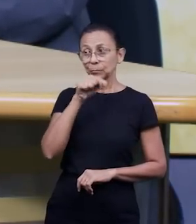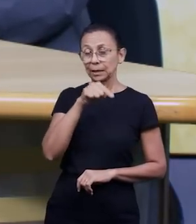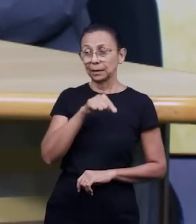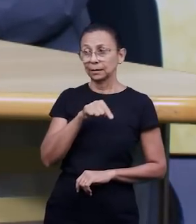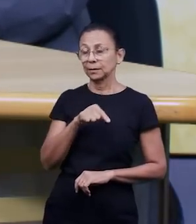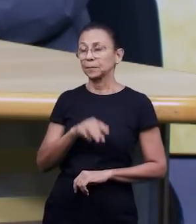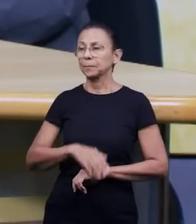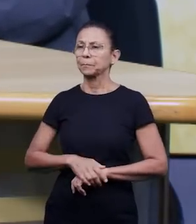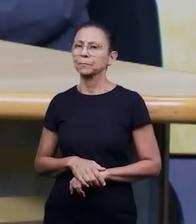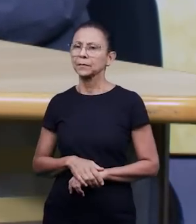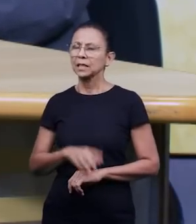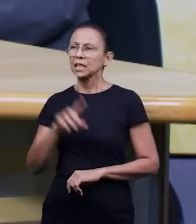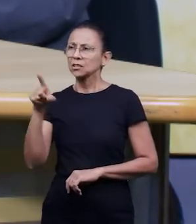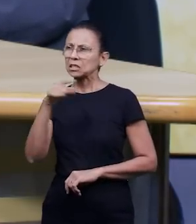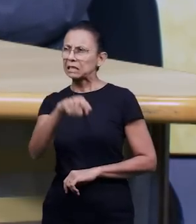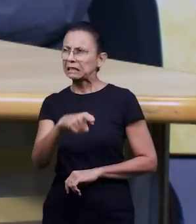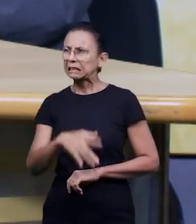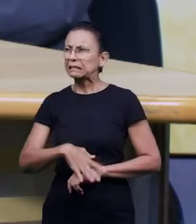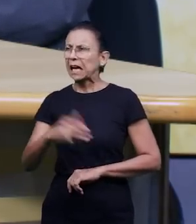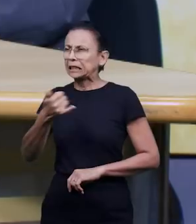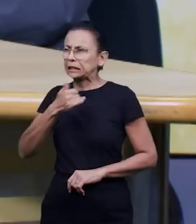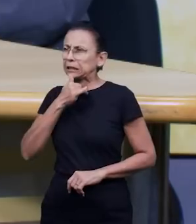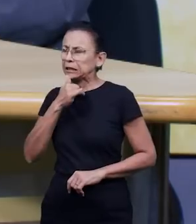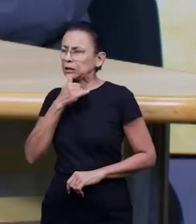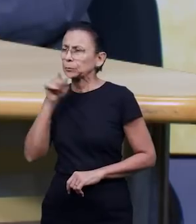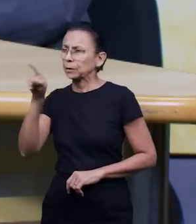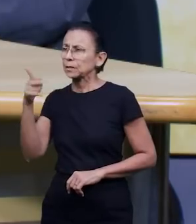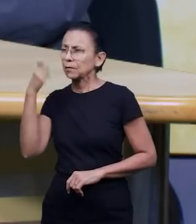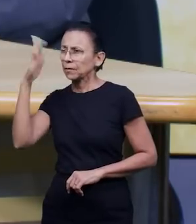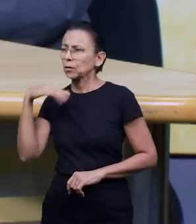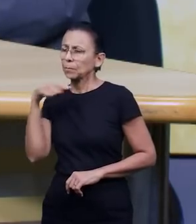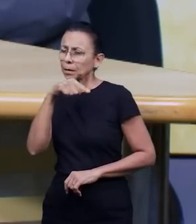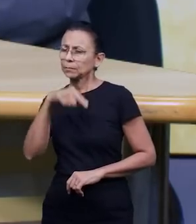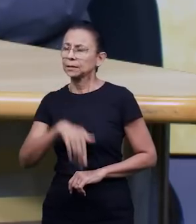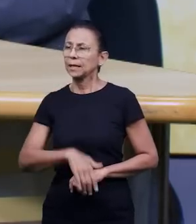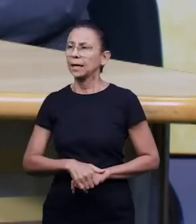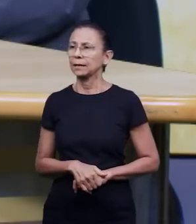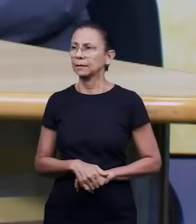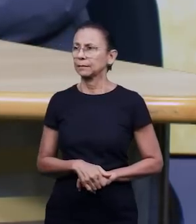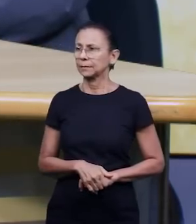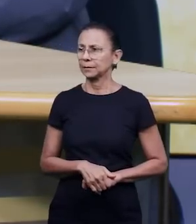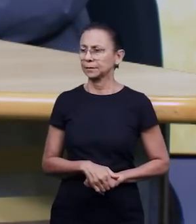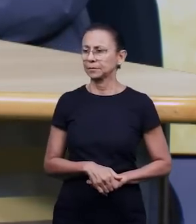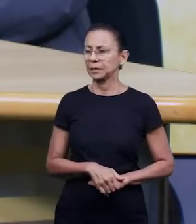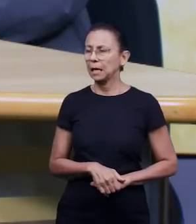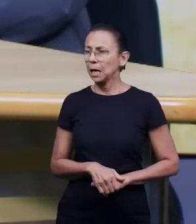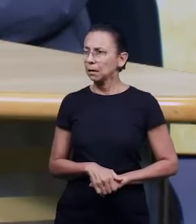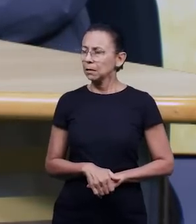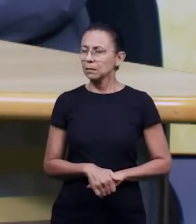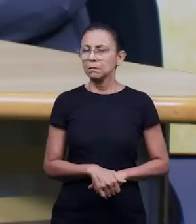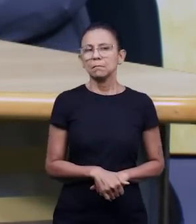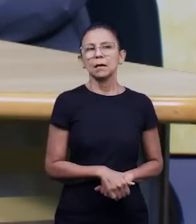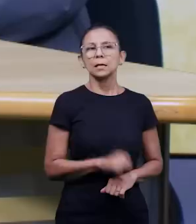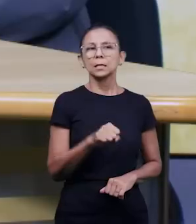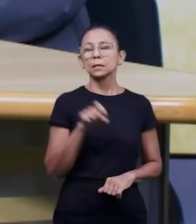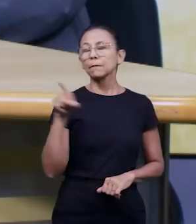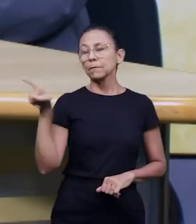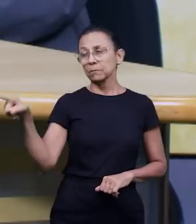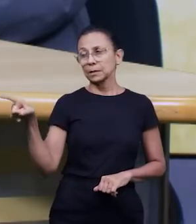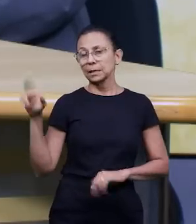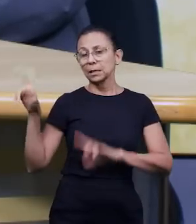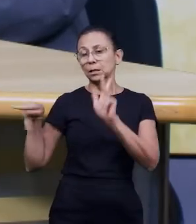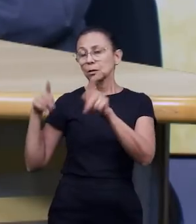lá. E eu sempre fui um macaco velho, né? Então ela sentada, eu digo, quem é a irmã? Fulano e tal. Fulano, pelo amor